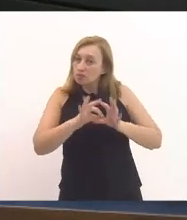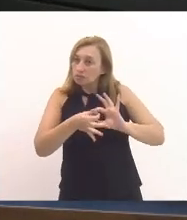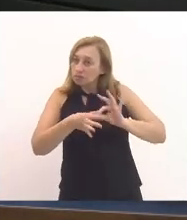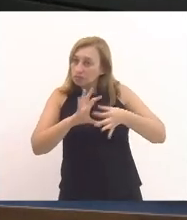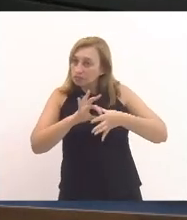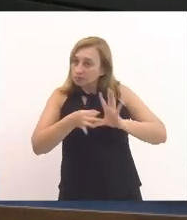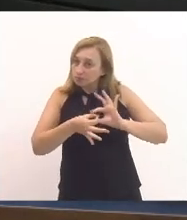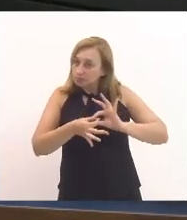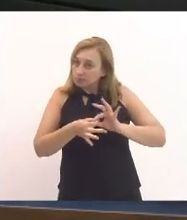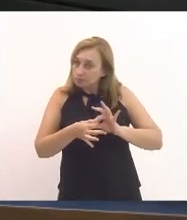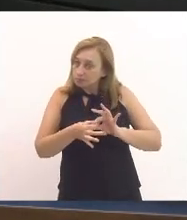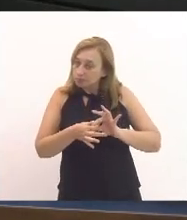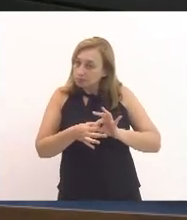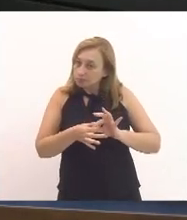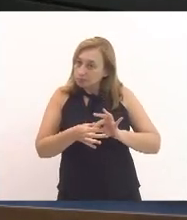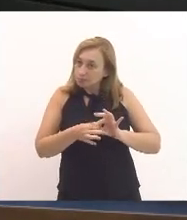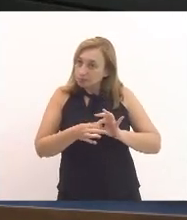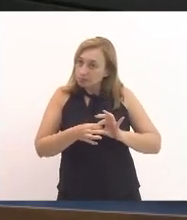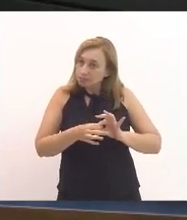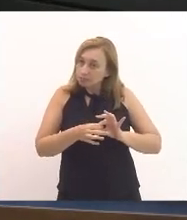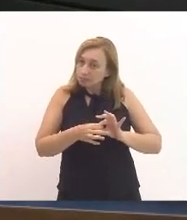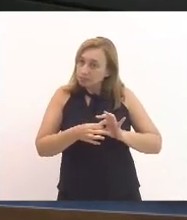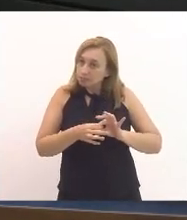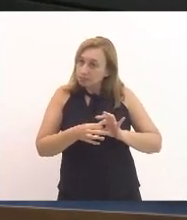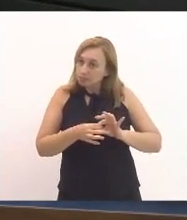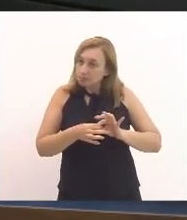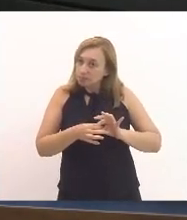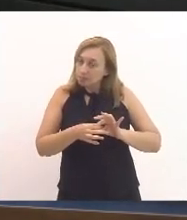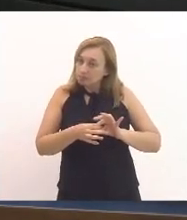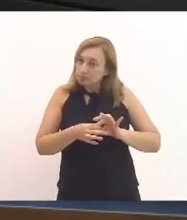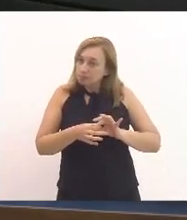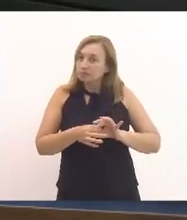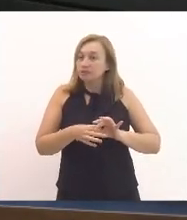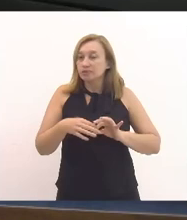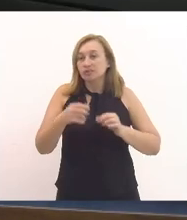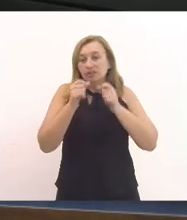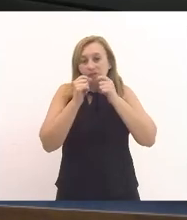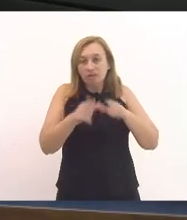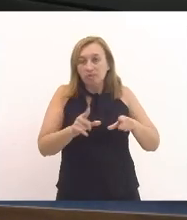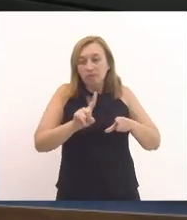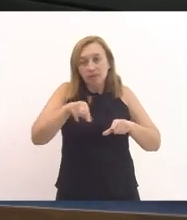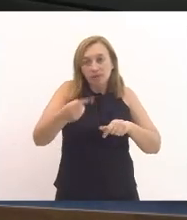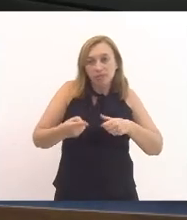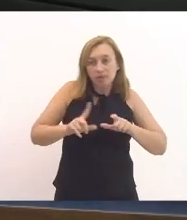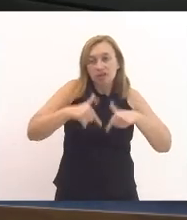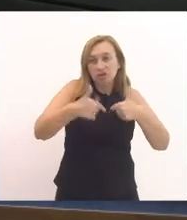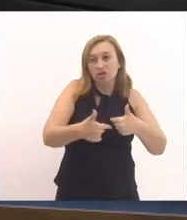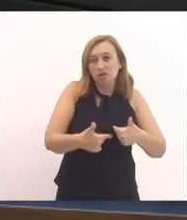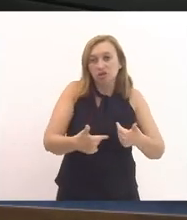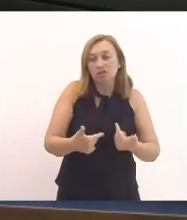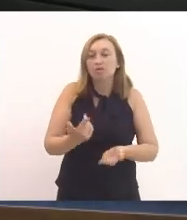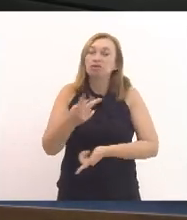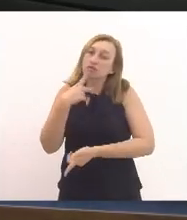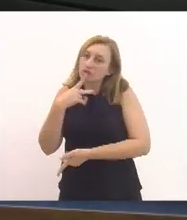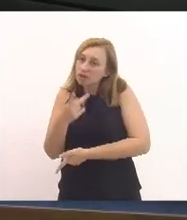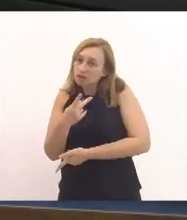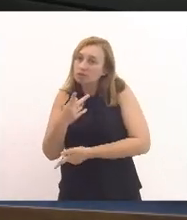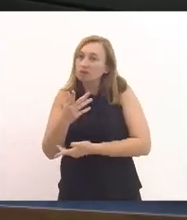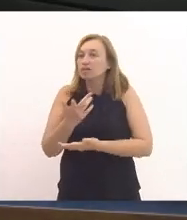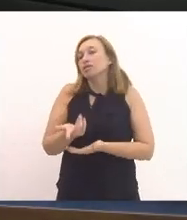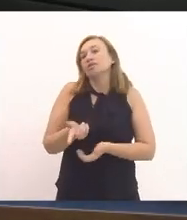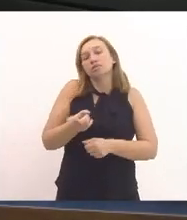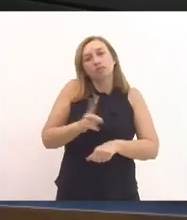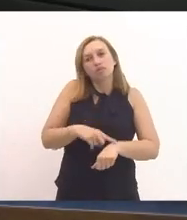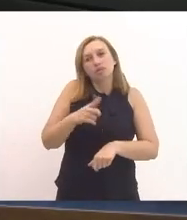de dar um tapão para depois fazer um carinho foi eu não foi tal posição é que eu tô falando uma hora